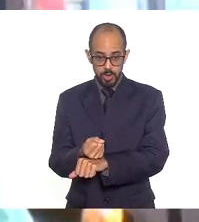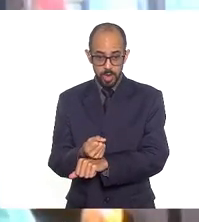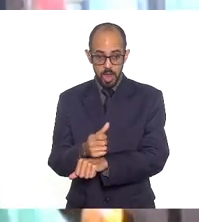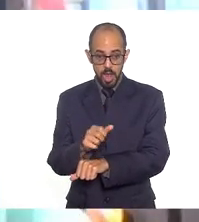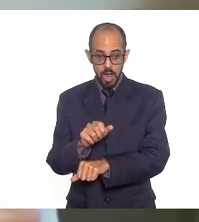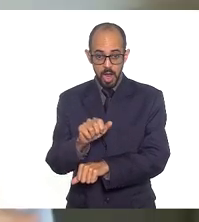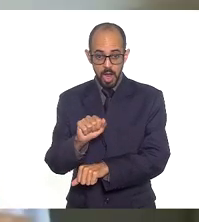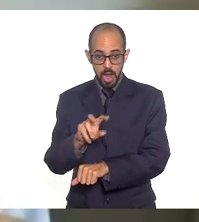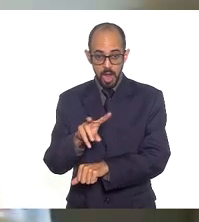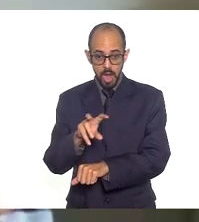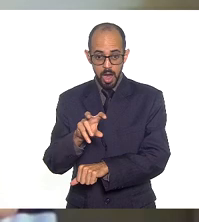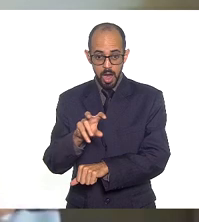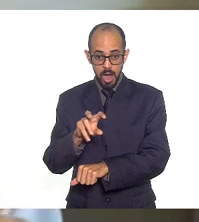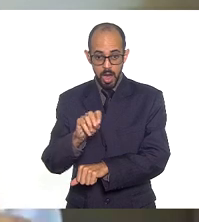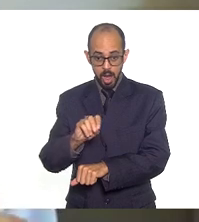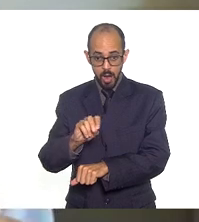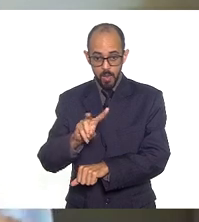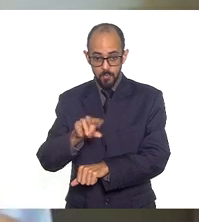vivo.